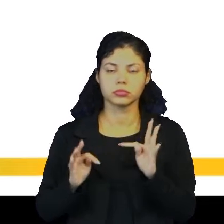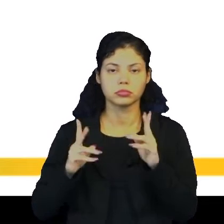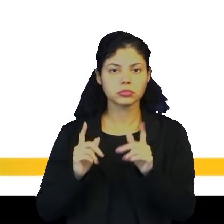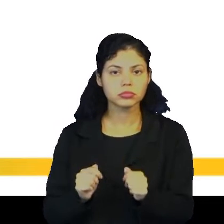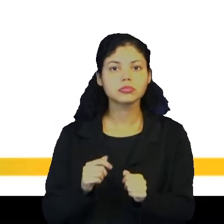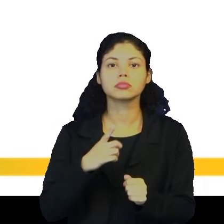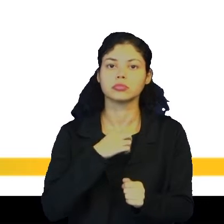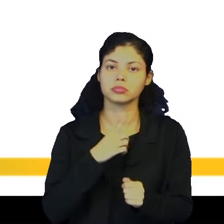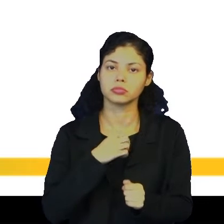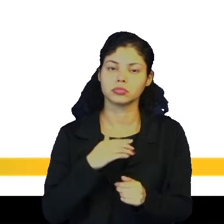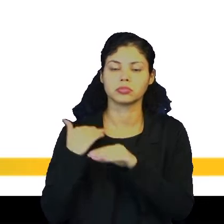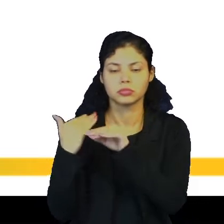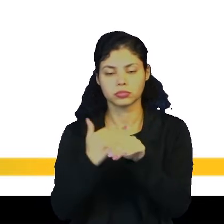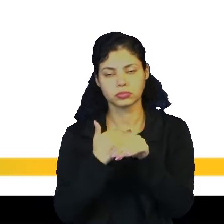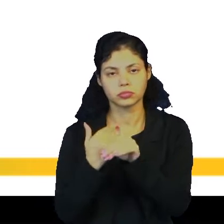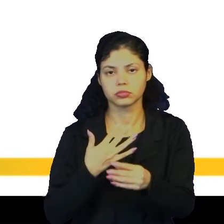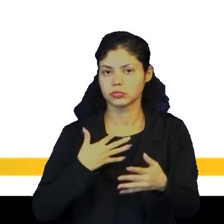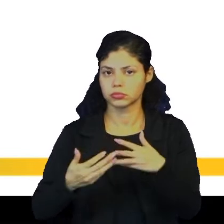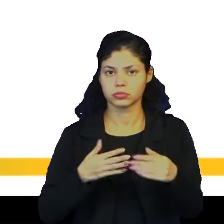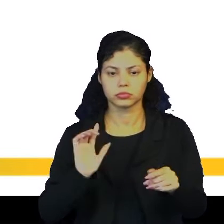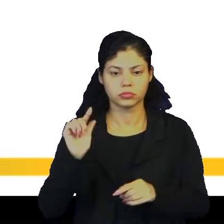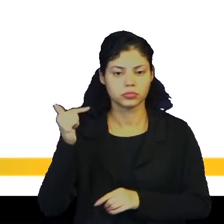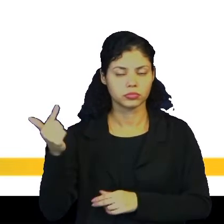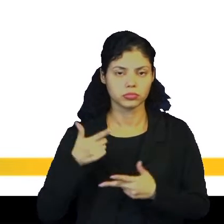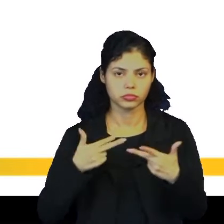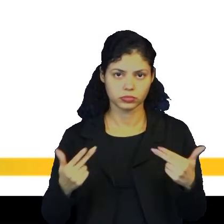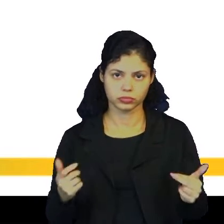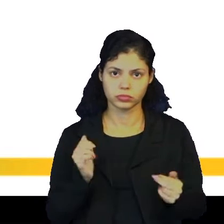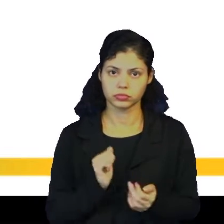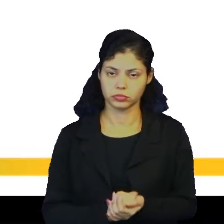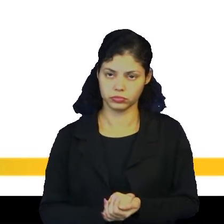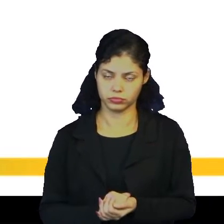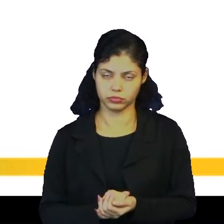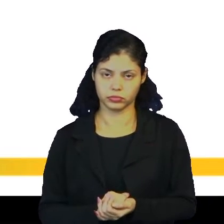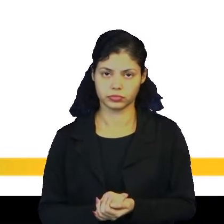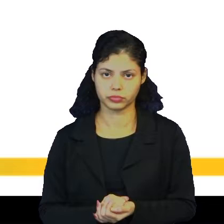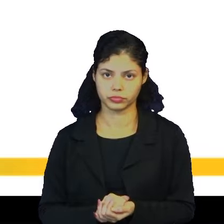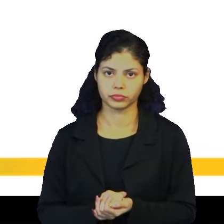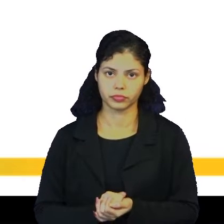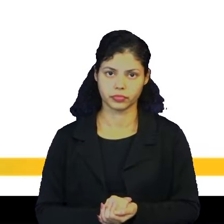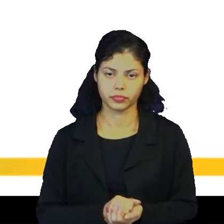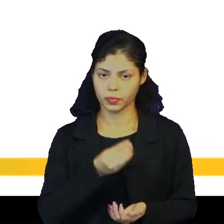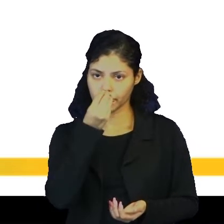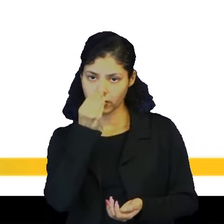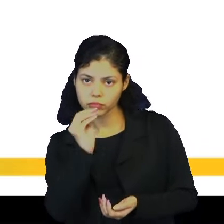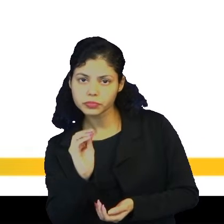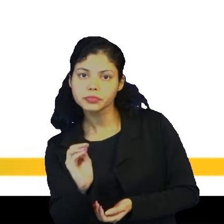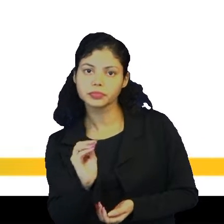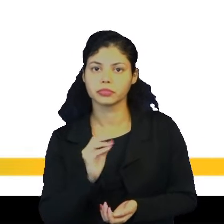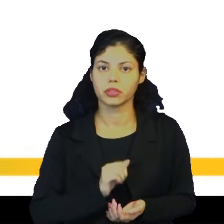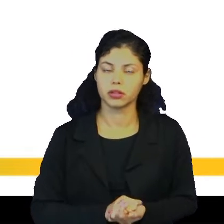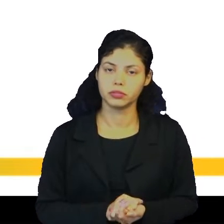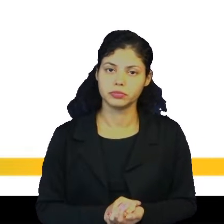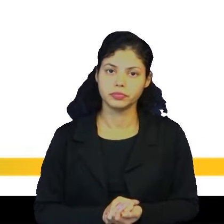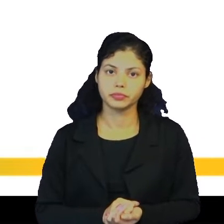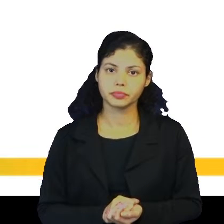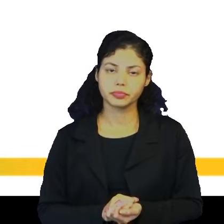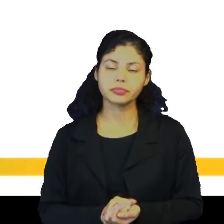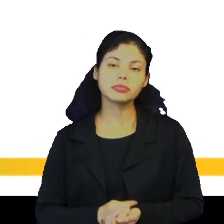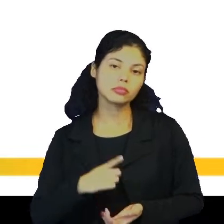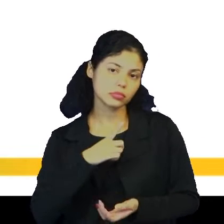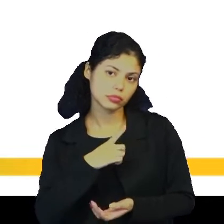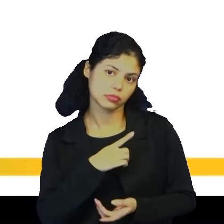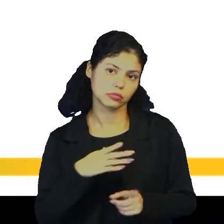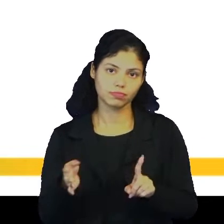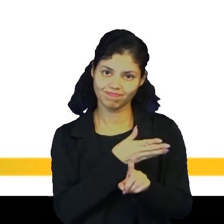têm direito à proteção igual contra qualquer incitamento, a tal discriminação, ninguém será submetido